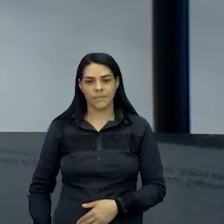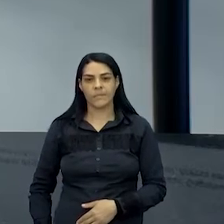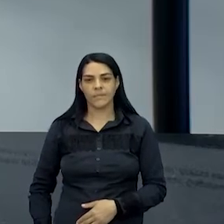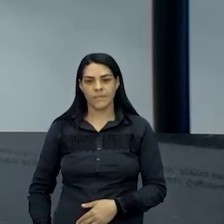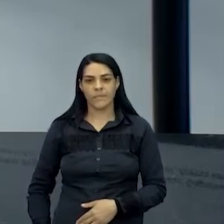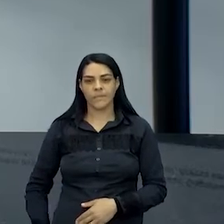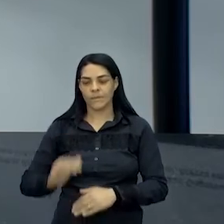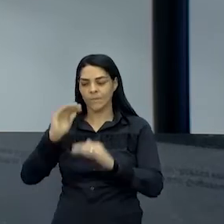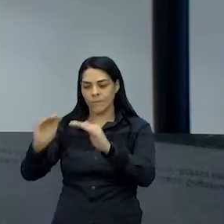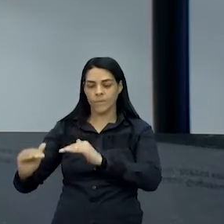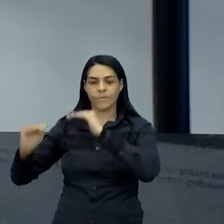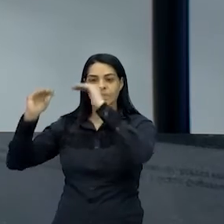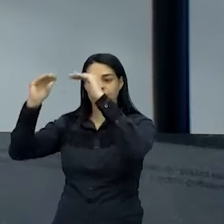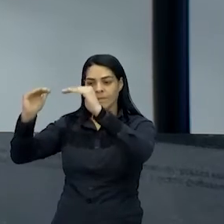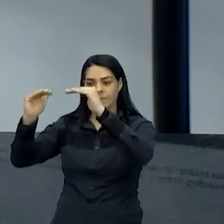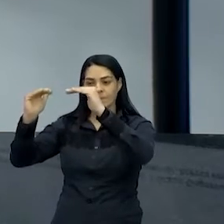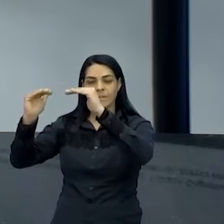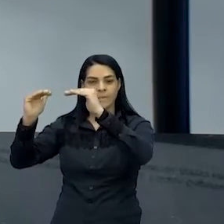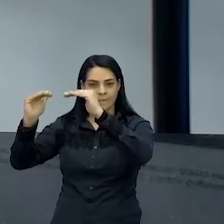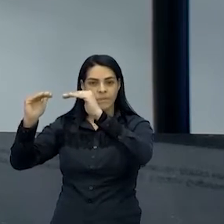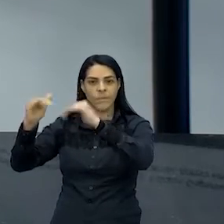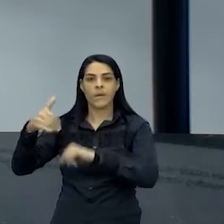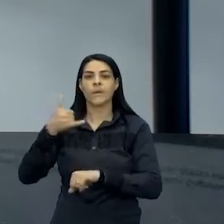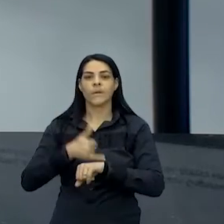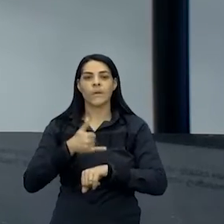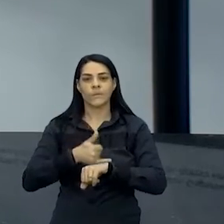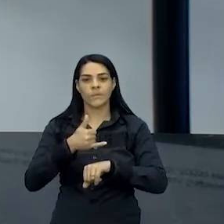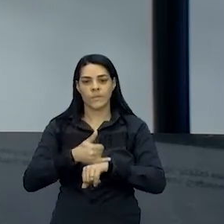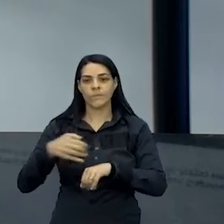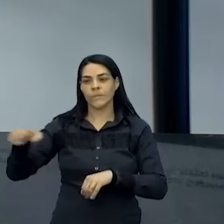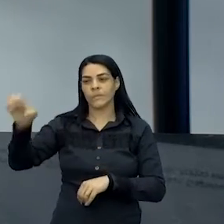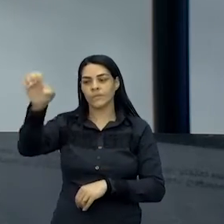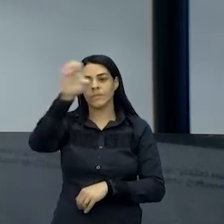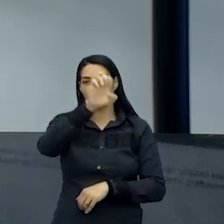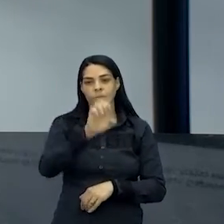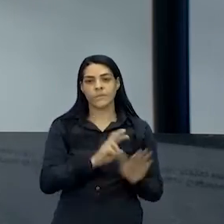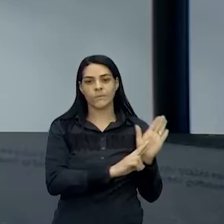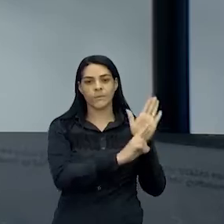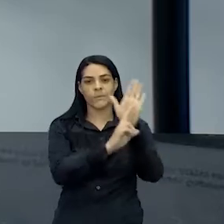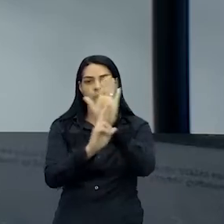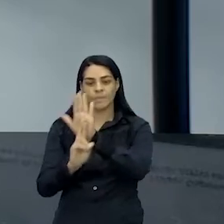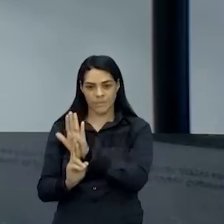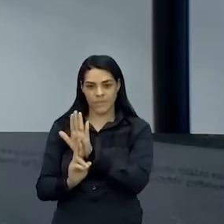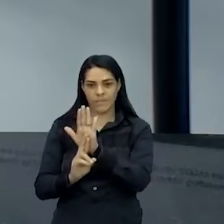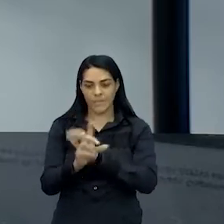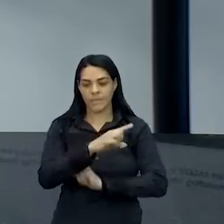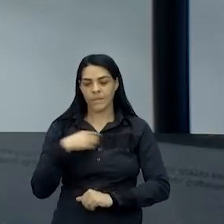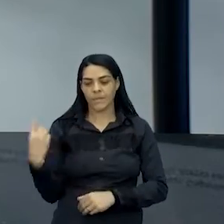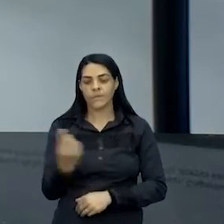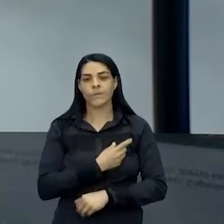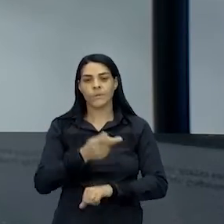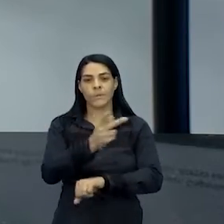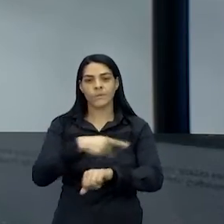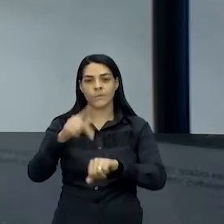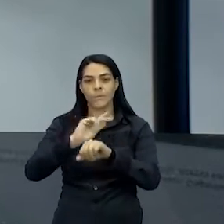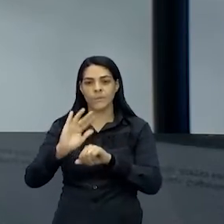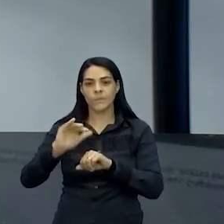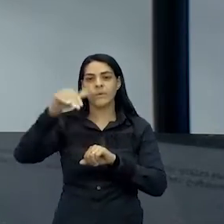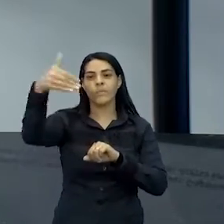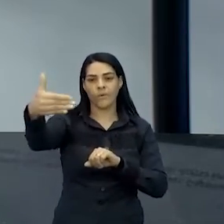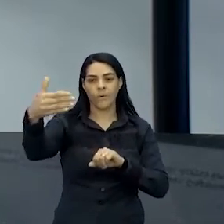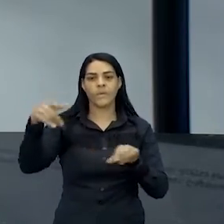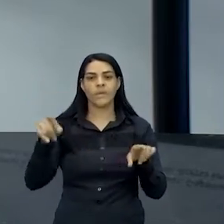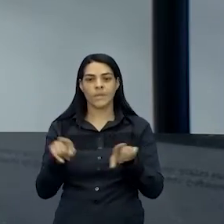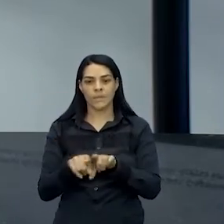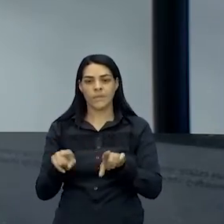o cargo máximo, tudo bem? Então vai ser o chefe de Estado que representa, né, o nosso país, tanto fora quanto também na